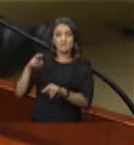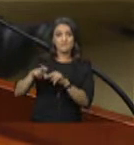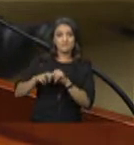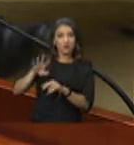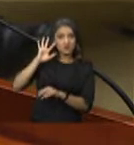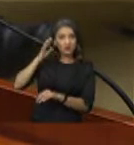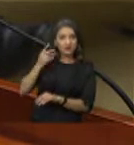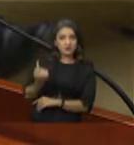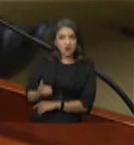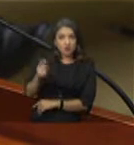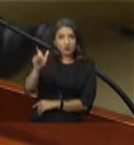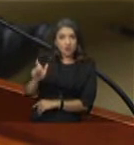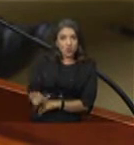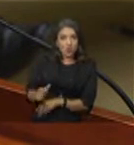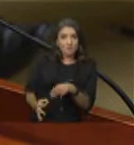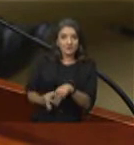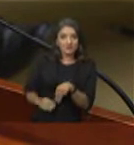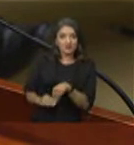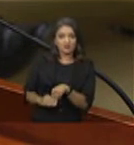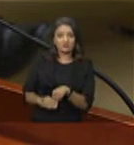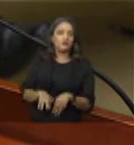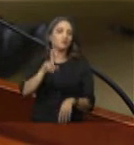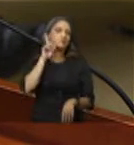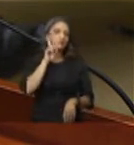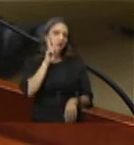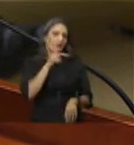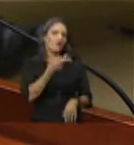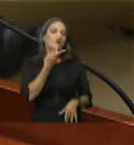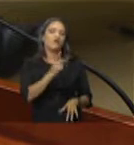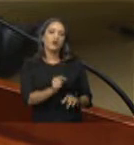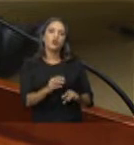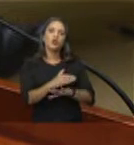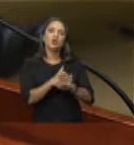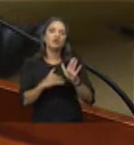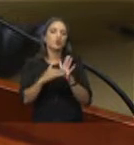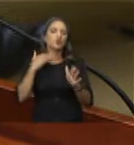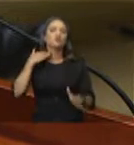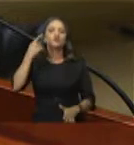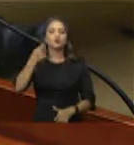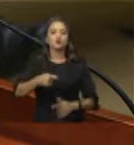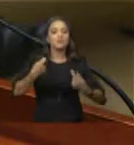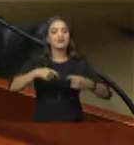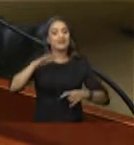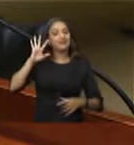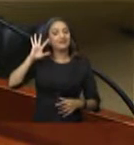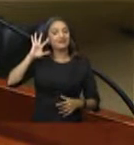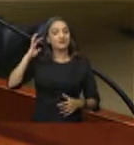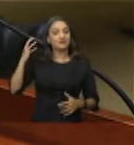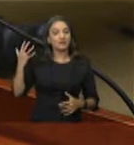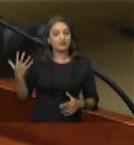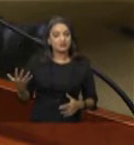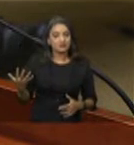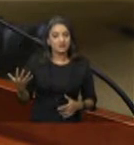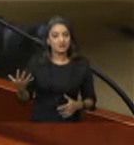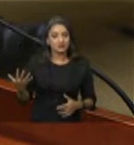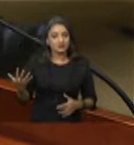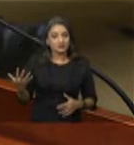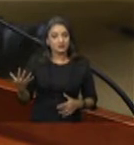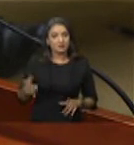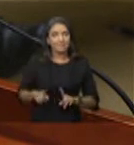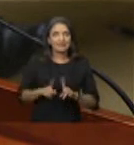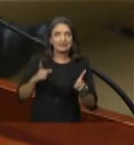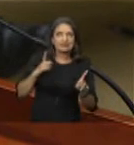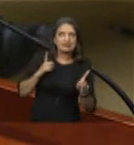dizem os norte-americanos que todo juiz deve decidir e ele passa por um